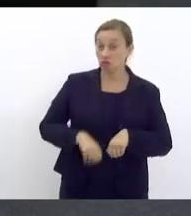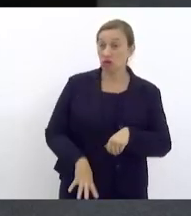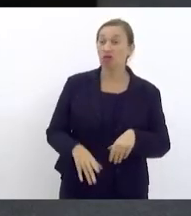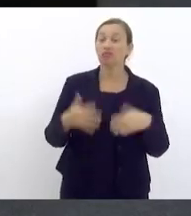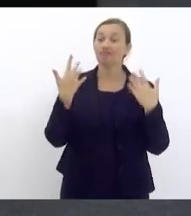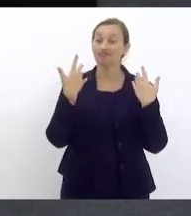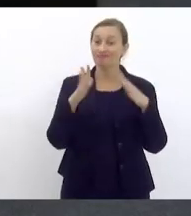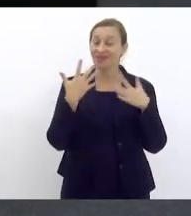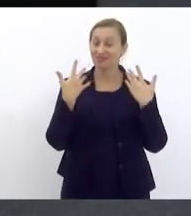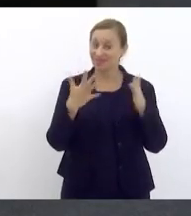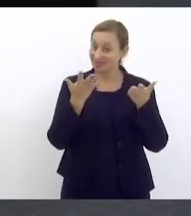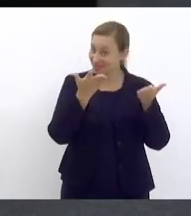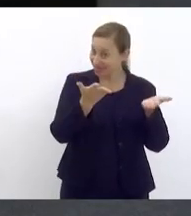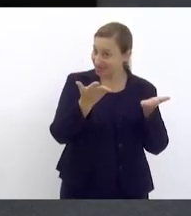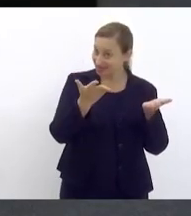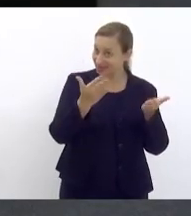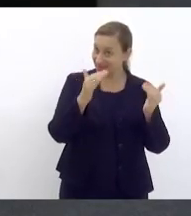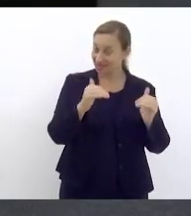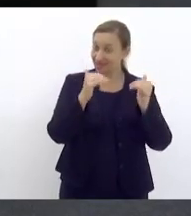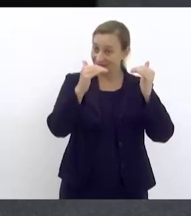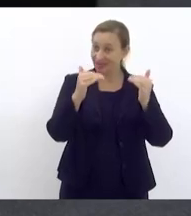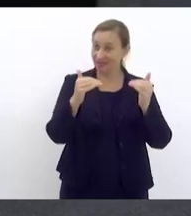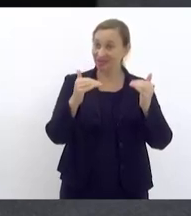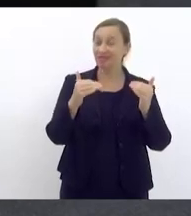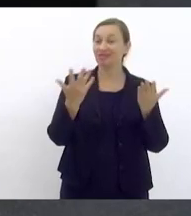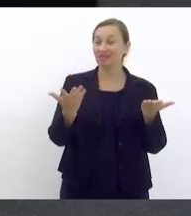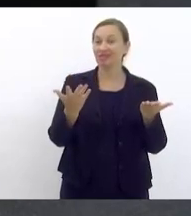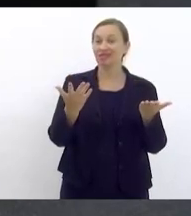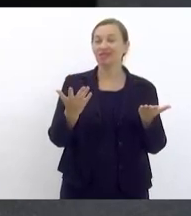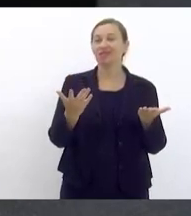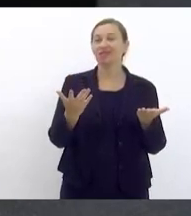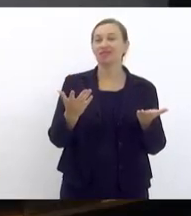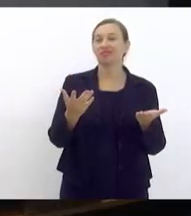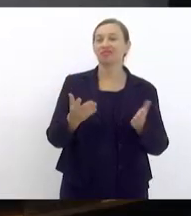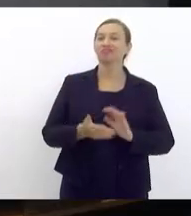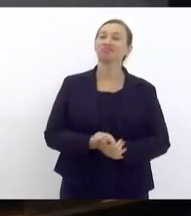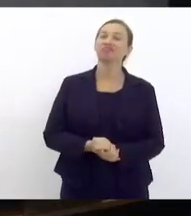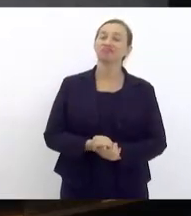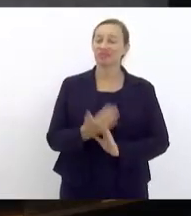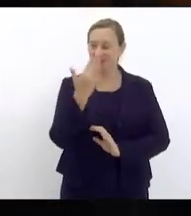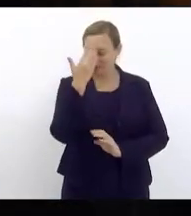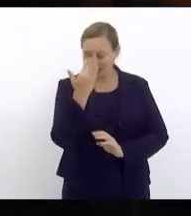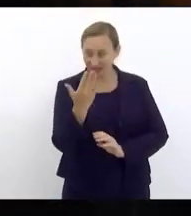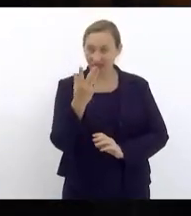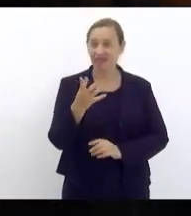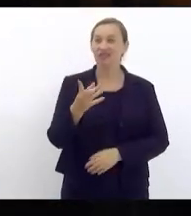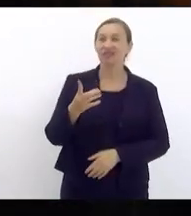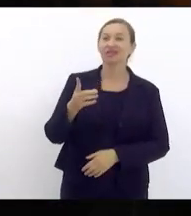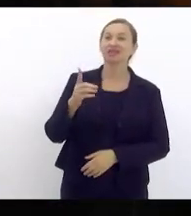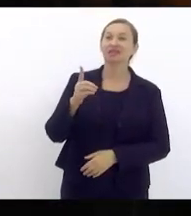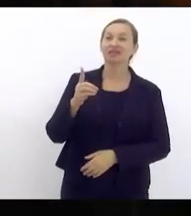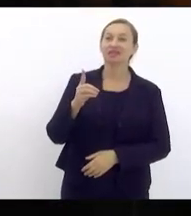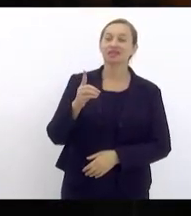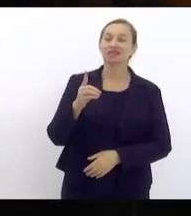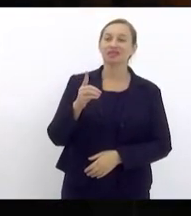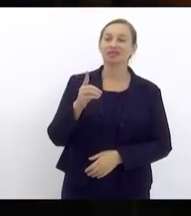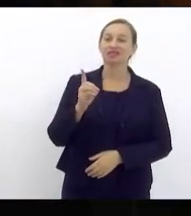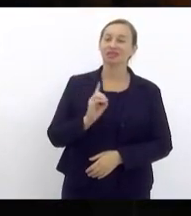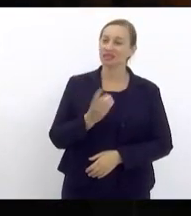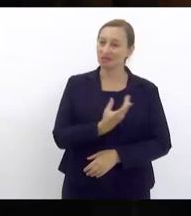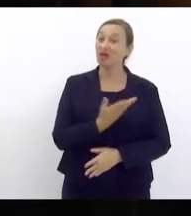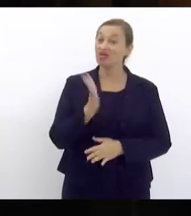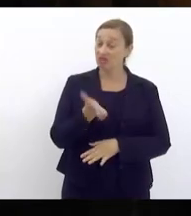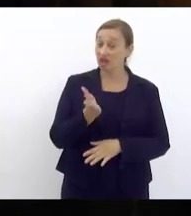uma vez parabenizar a vossa excelência pelo pelo mérito e pela proposição muito obrigada Dani balde já aí